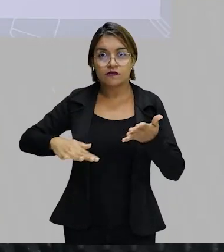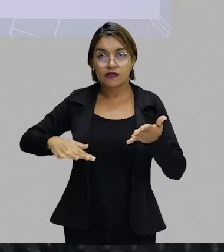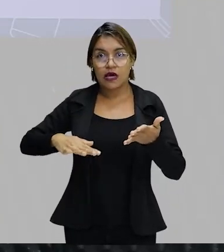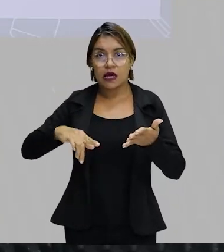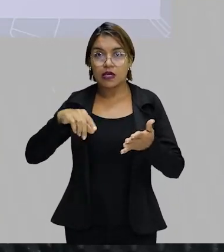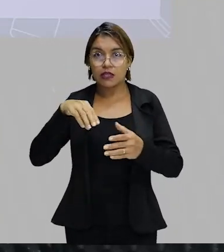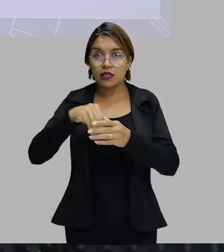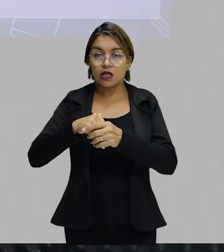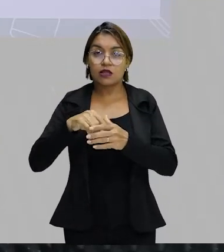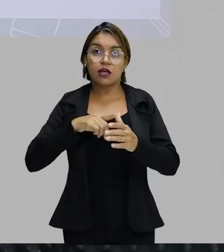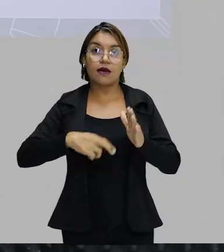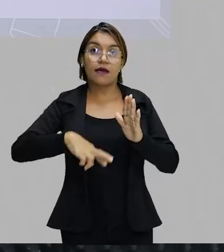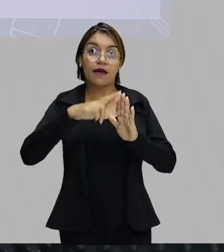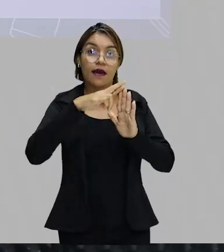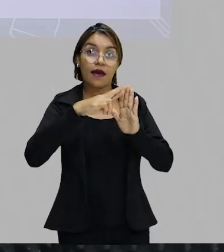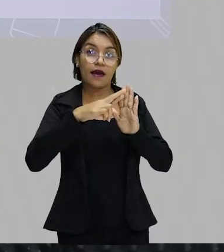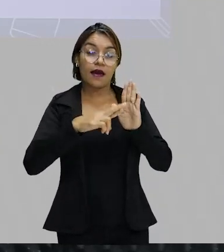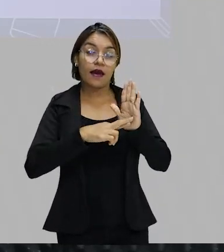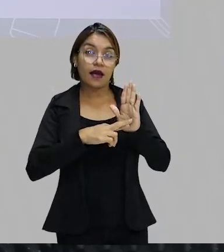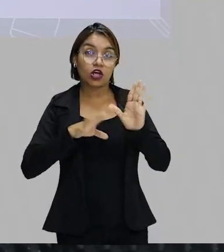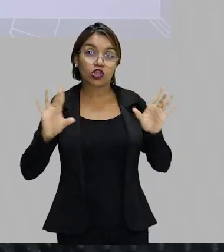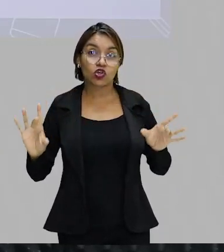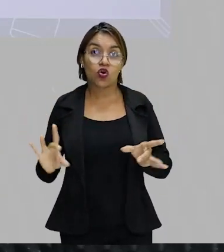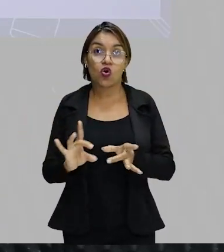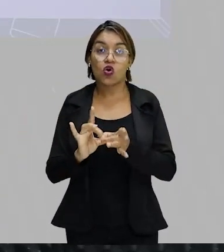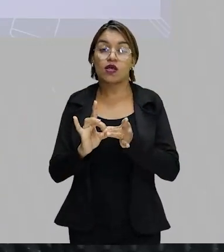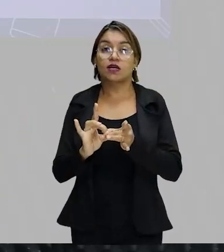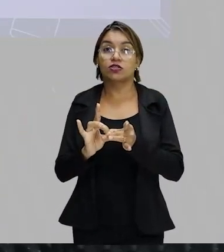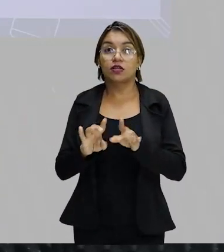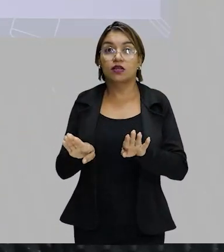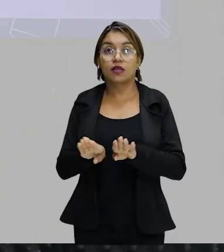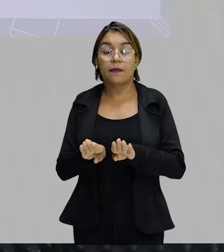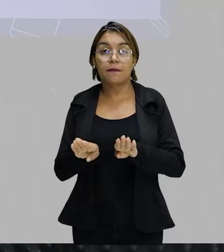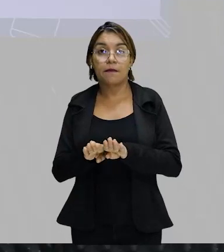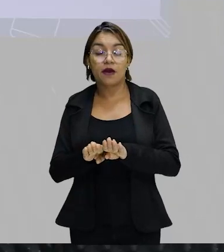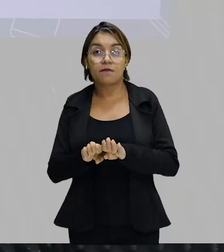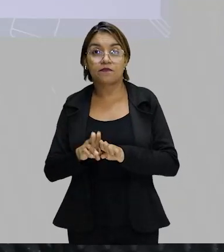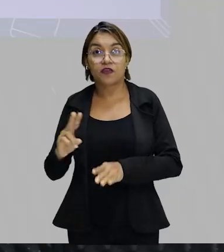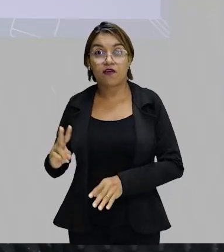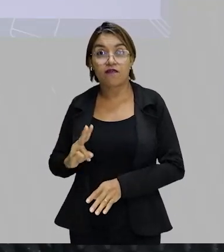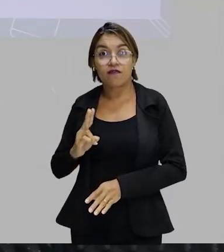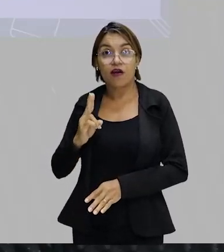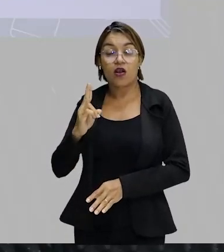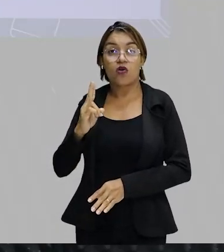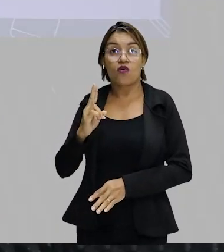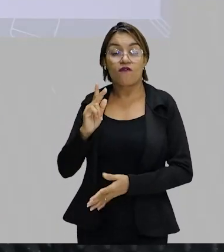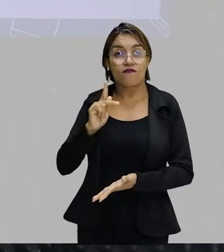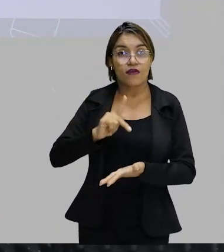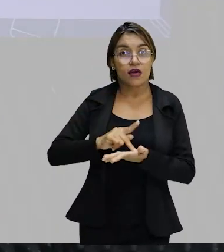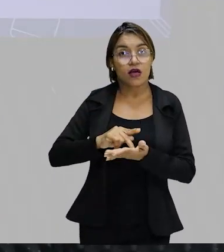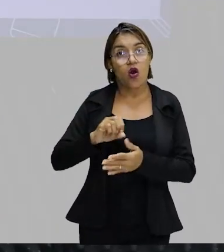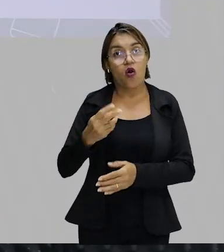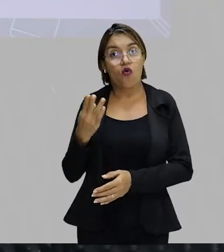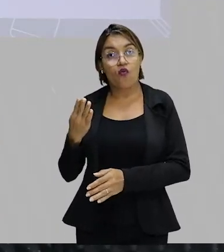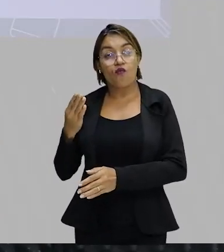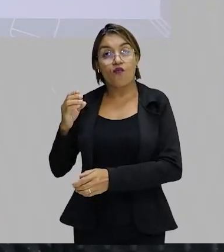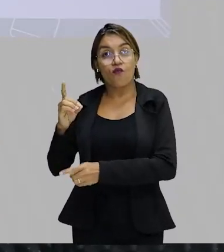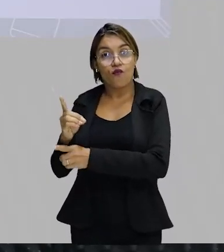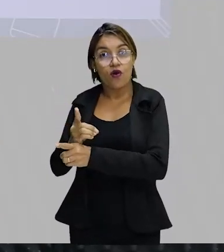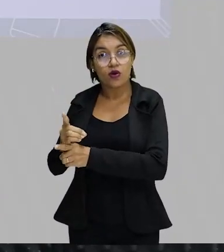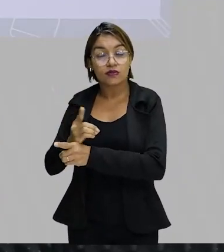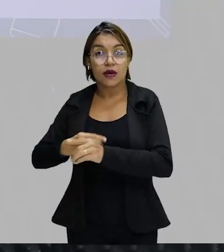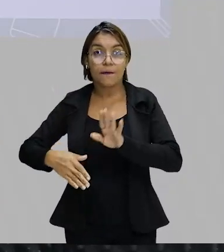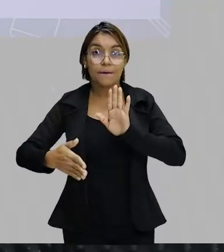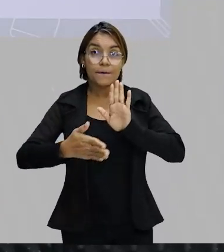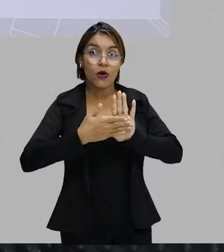de conectivos, validade, valor de verdade ou falsidade de proposições e principalmente